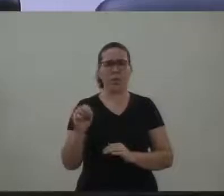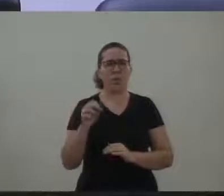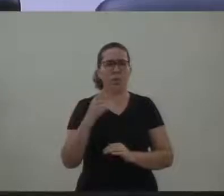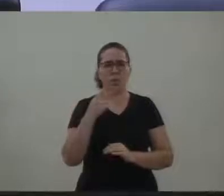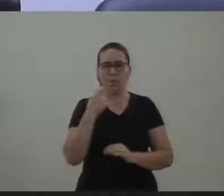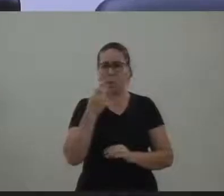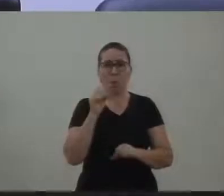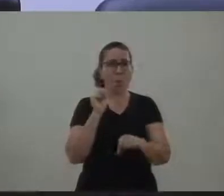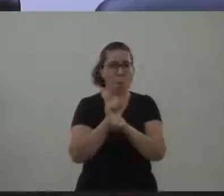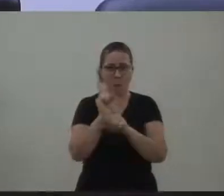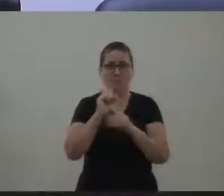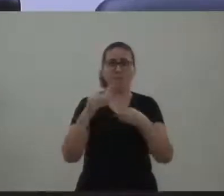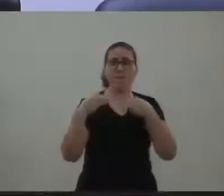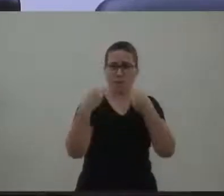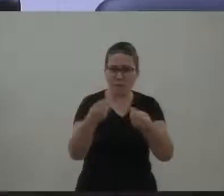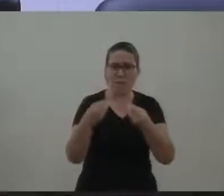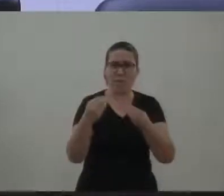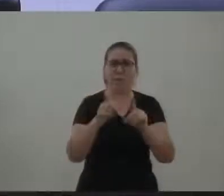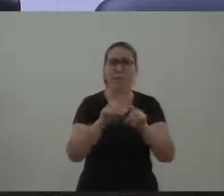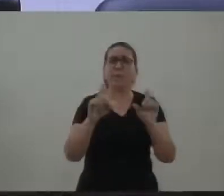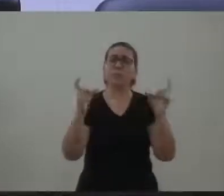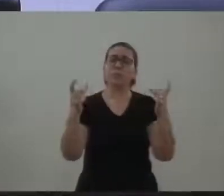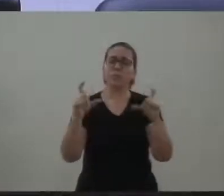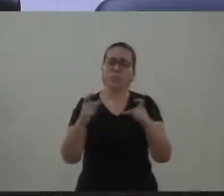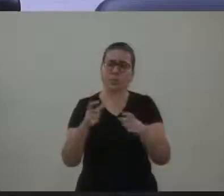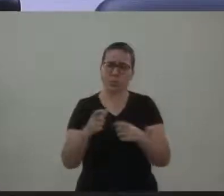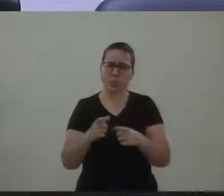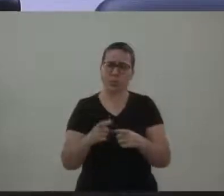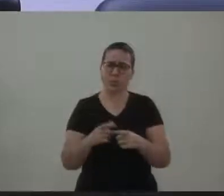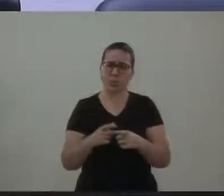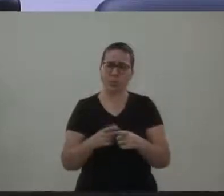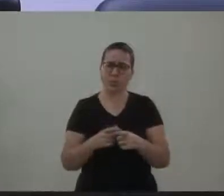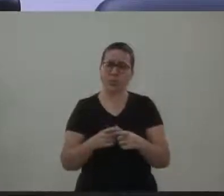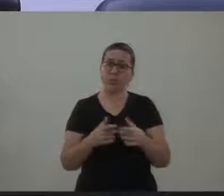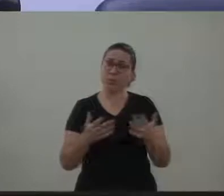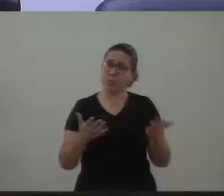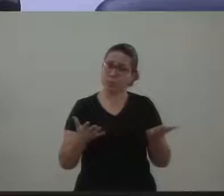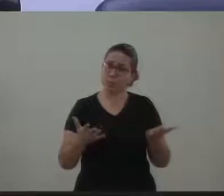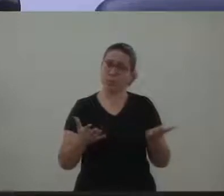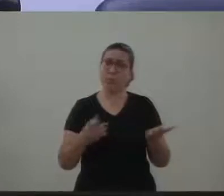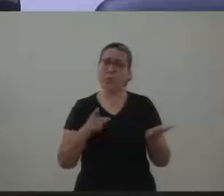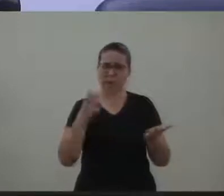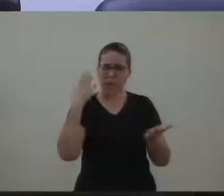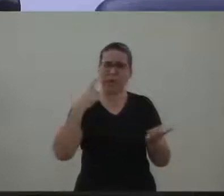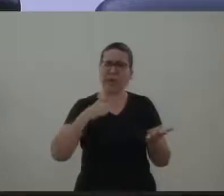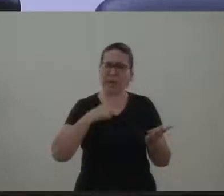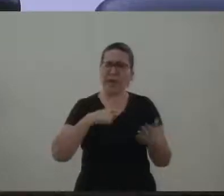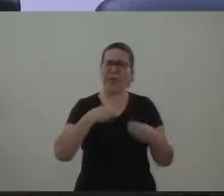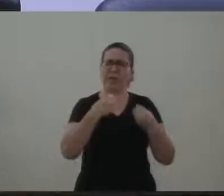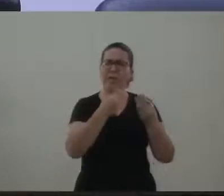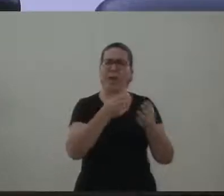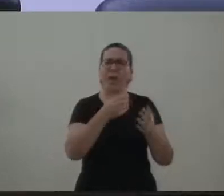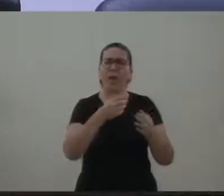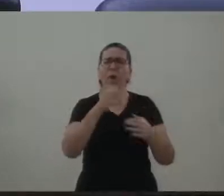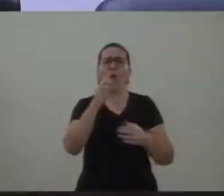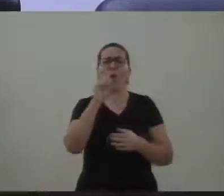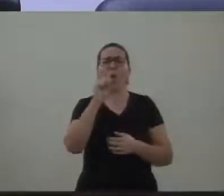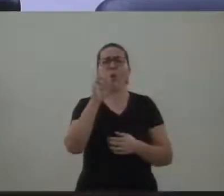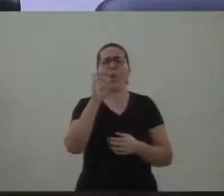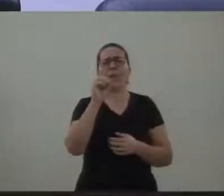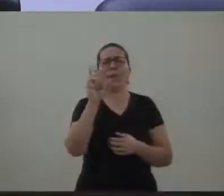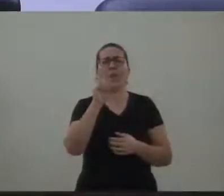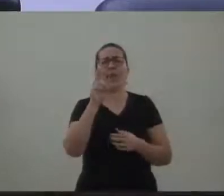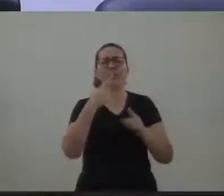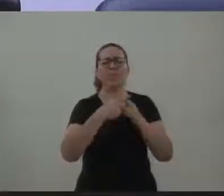parar, vai continuar dando, mas menos. Ora, será que não é o caso? Se estava fornecendo uma cesta de R$80, porque diz que